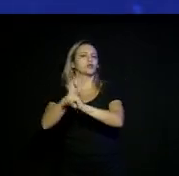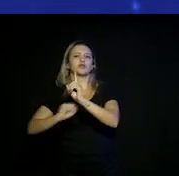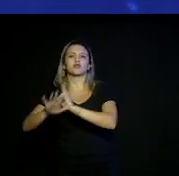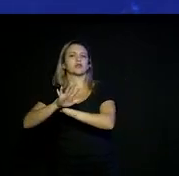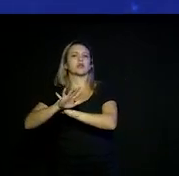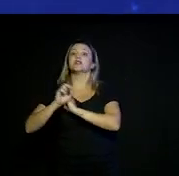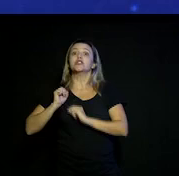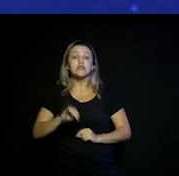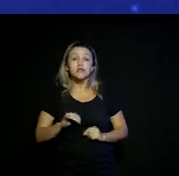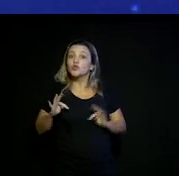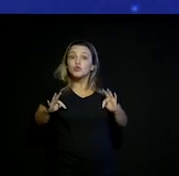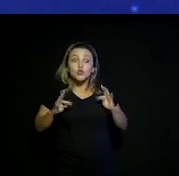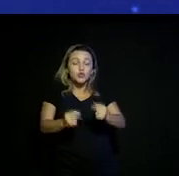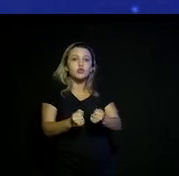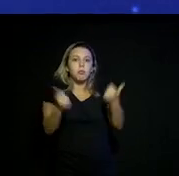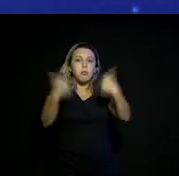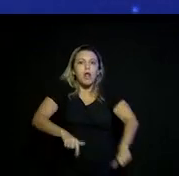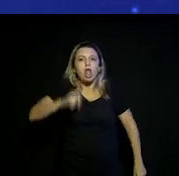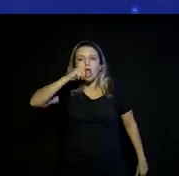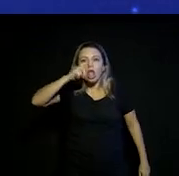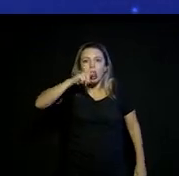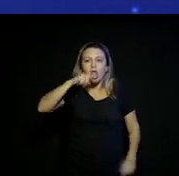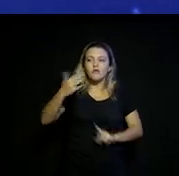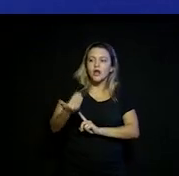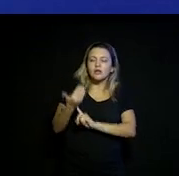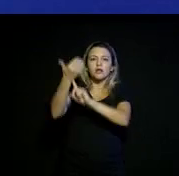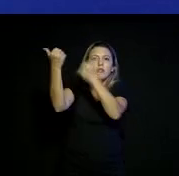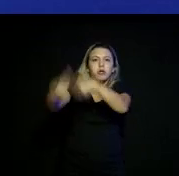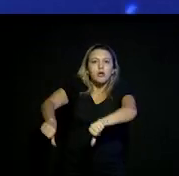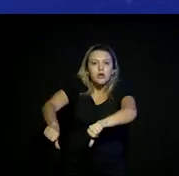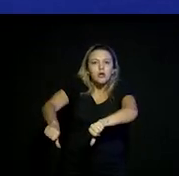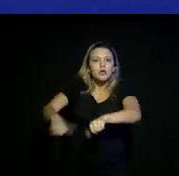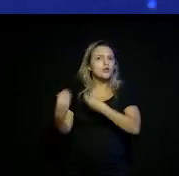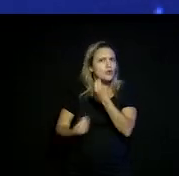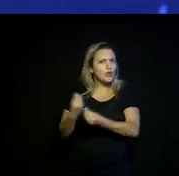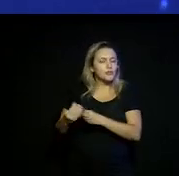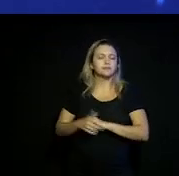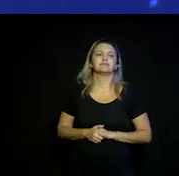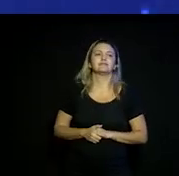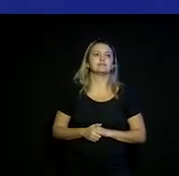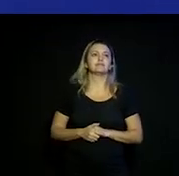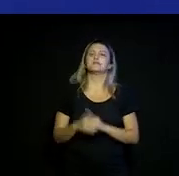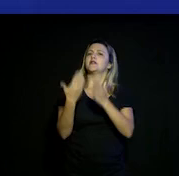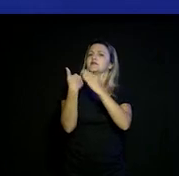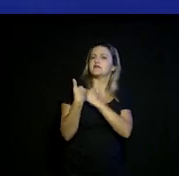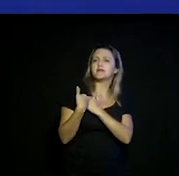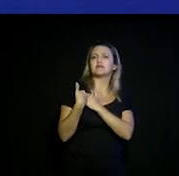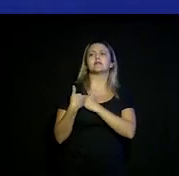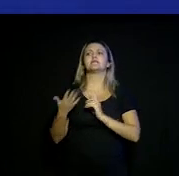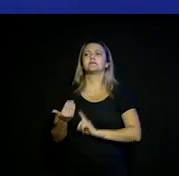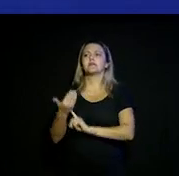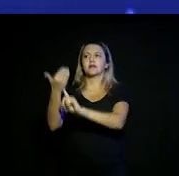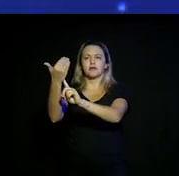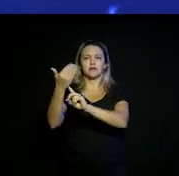se ela entrasse em pane e tudo falhasse? Quem domina essa tecnologia? São muito poucos. Na média, as pessoas